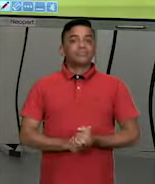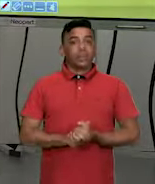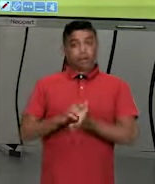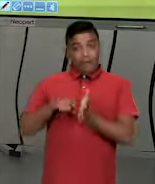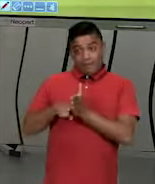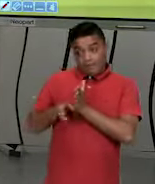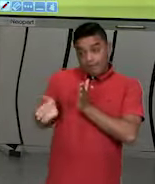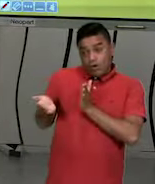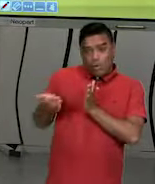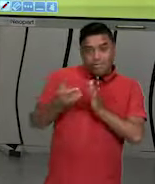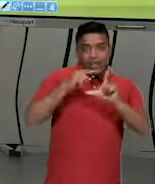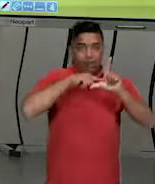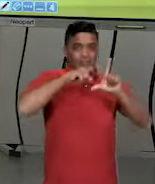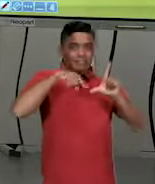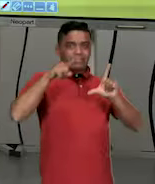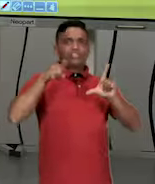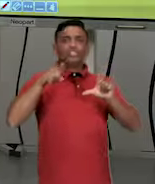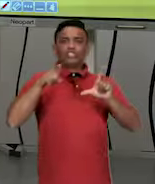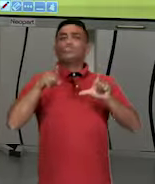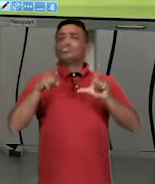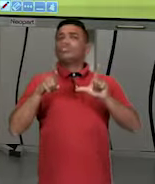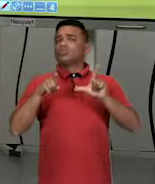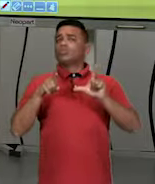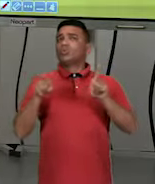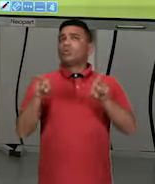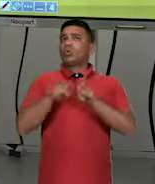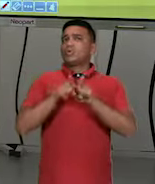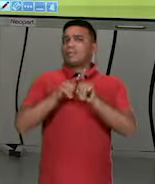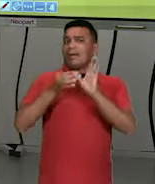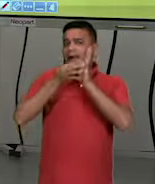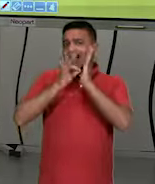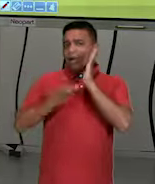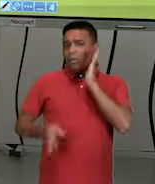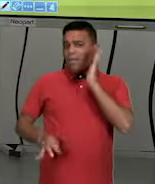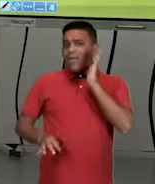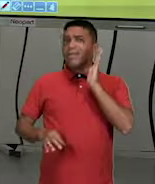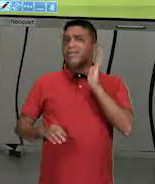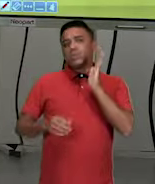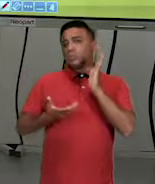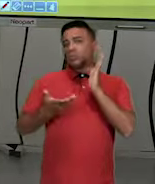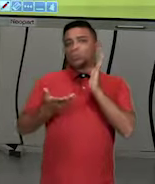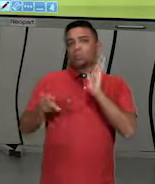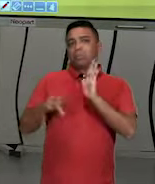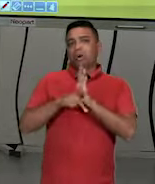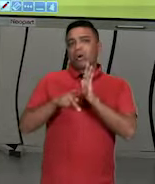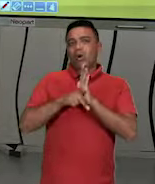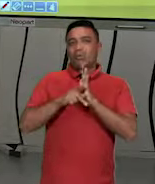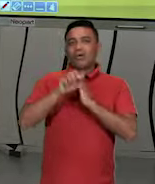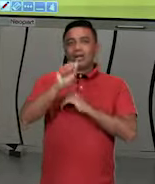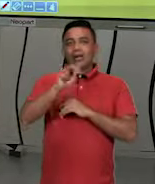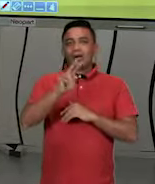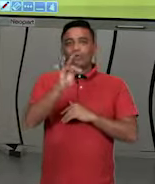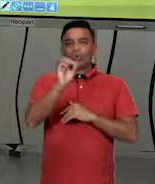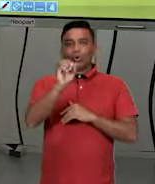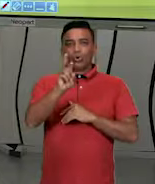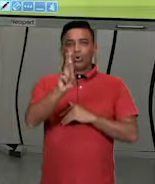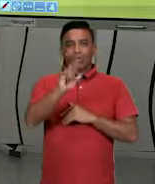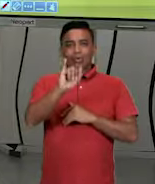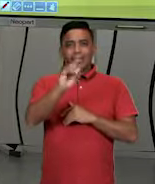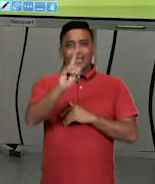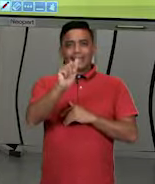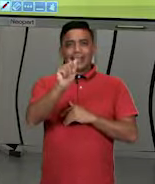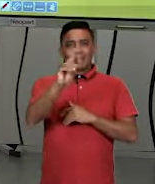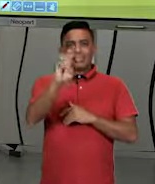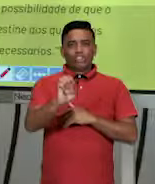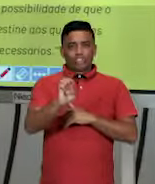estatísticos, definição e argumento de autoridade é um trio que nunca falha. Quando eu coloco um argumento